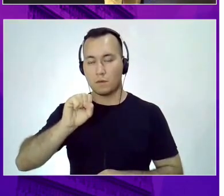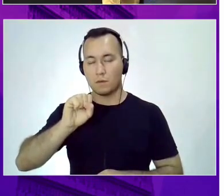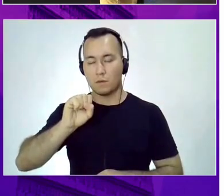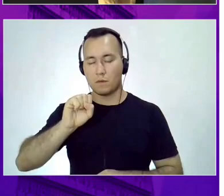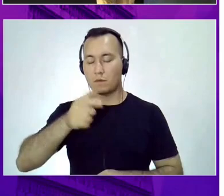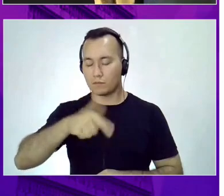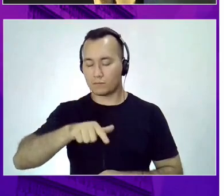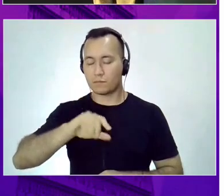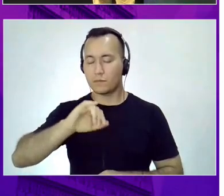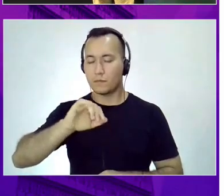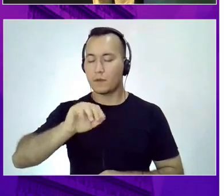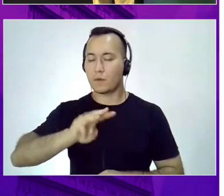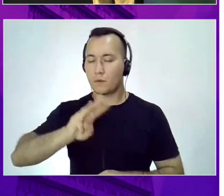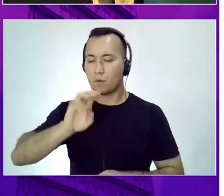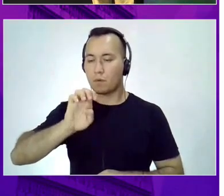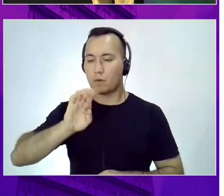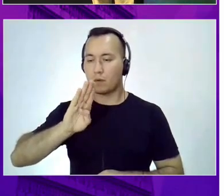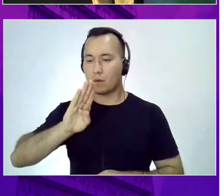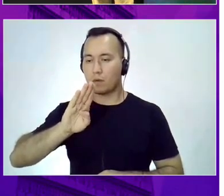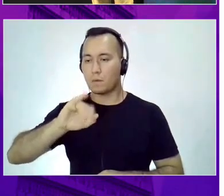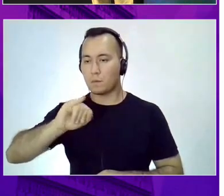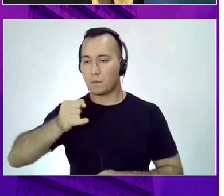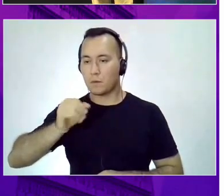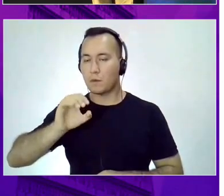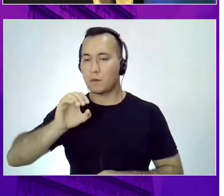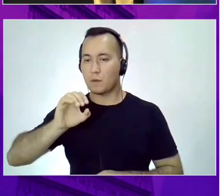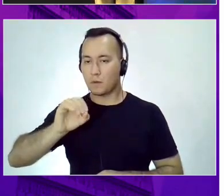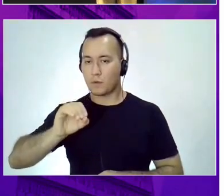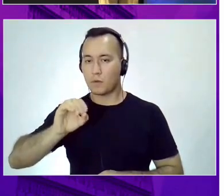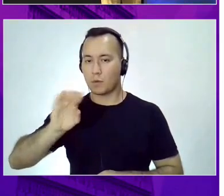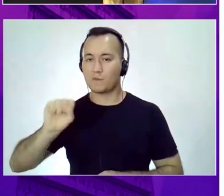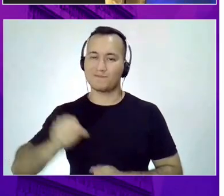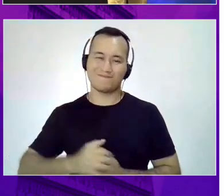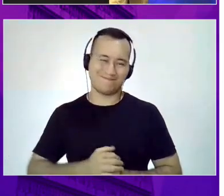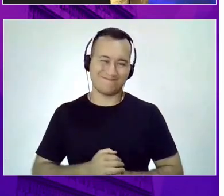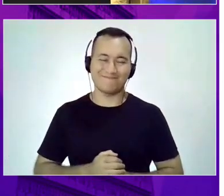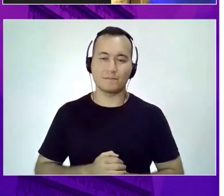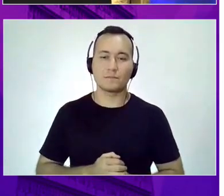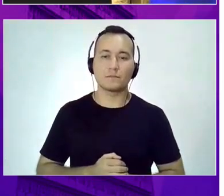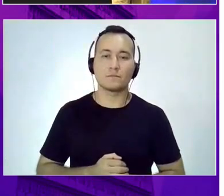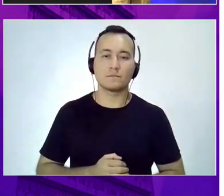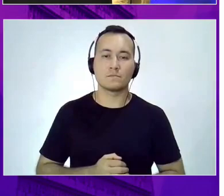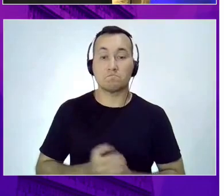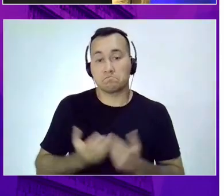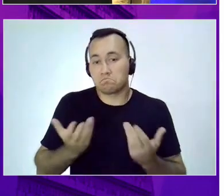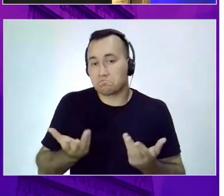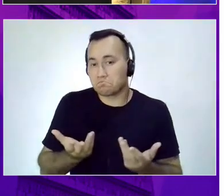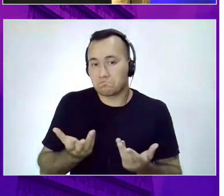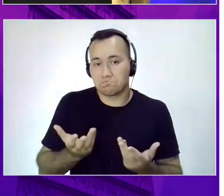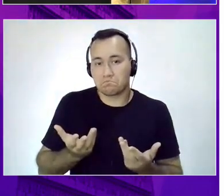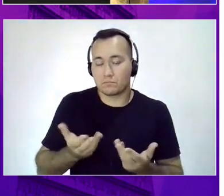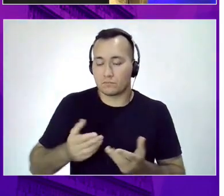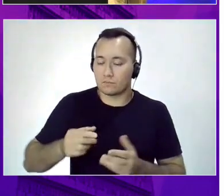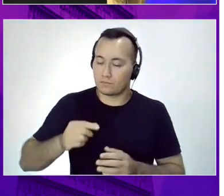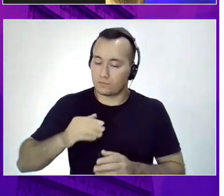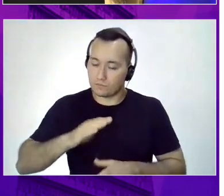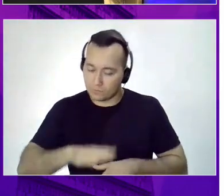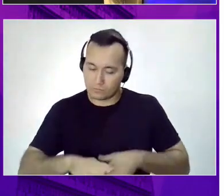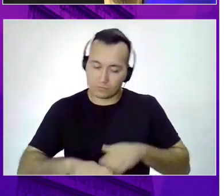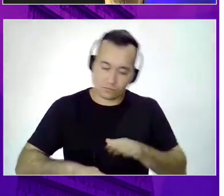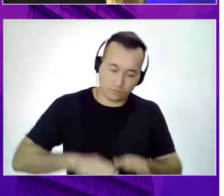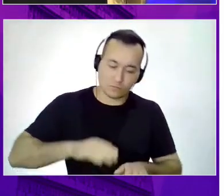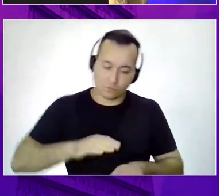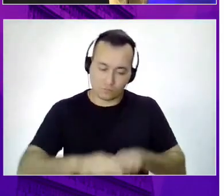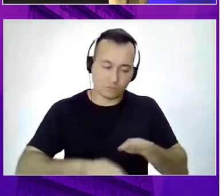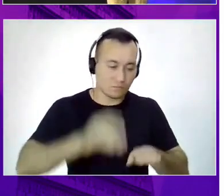Então, galera, esse aqui era o caminho feliz, né? Dentro da solução 1, e um dos problemas que a gente tinha que